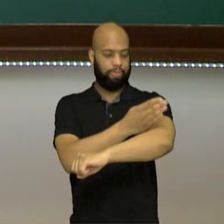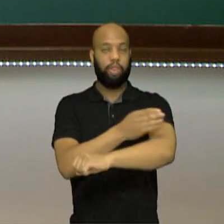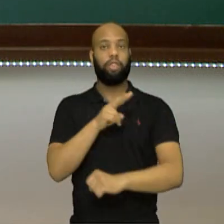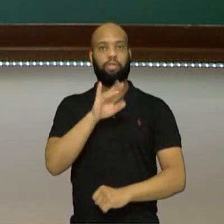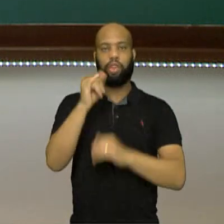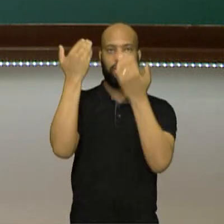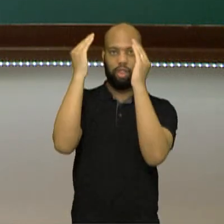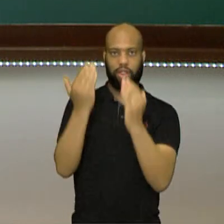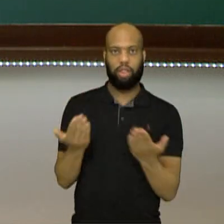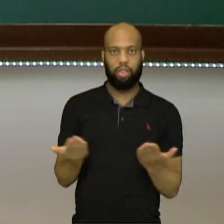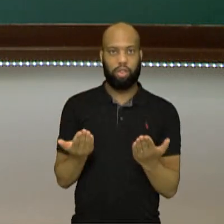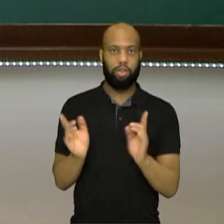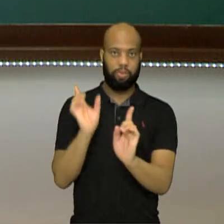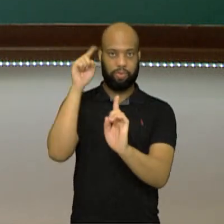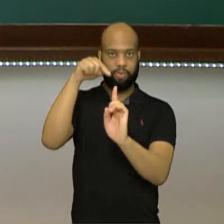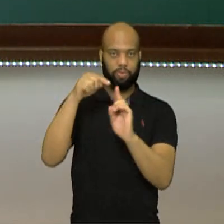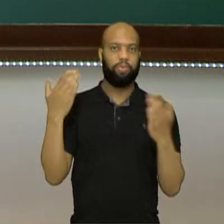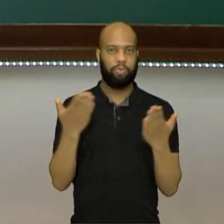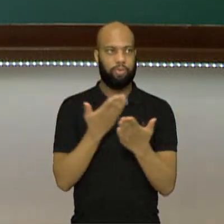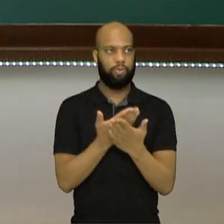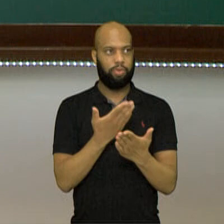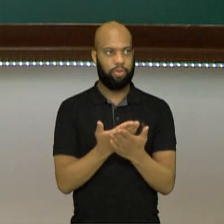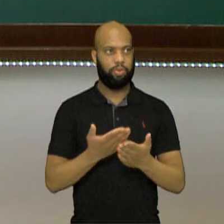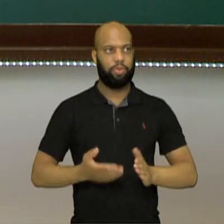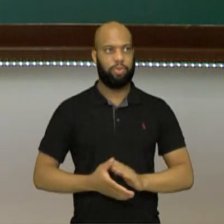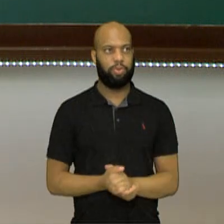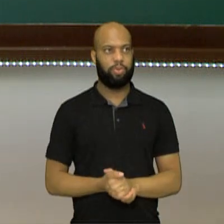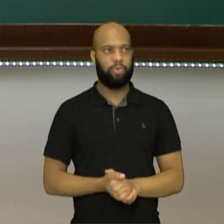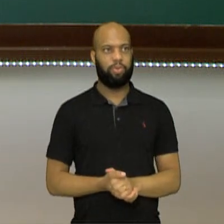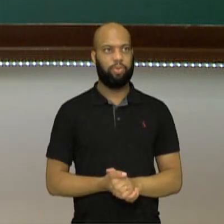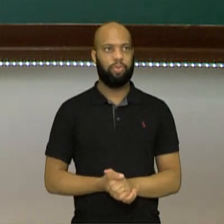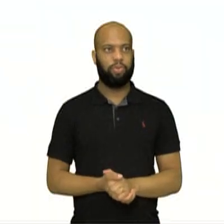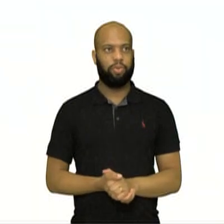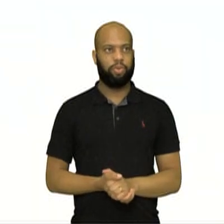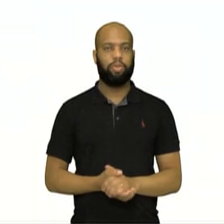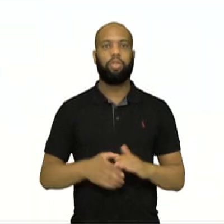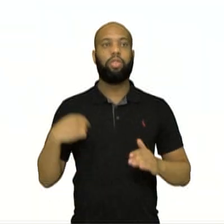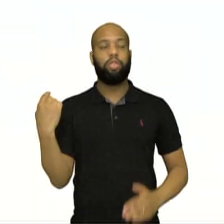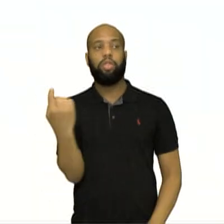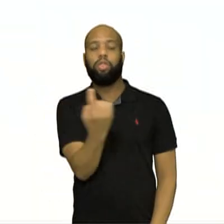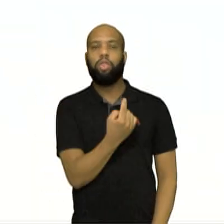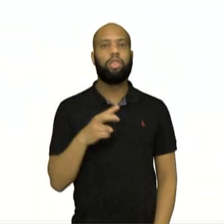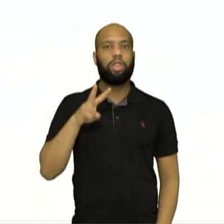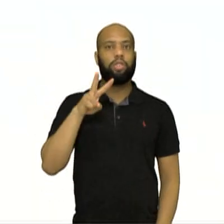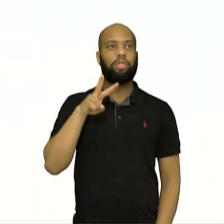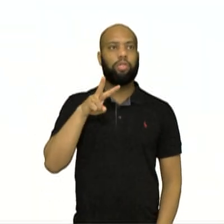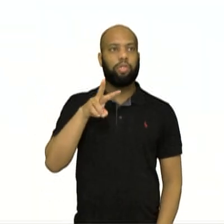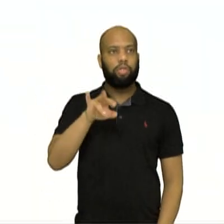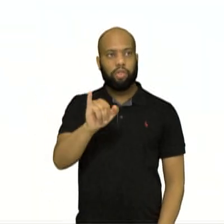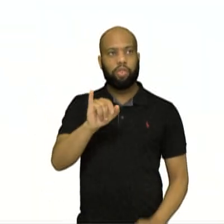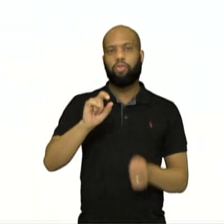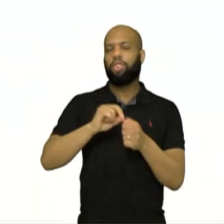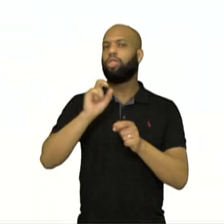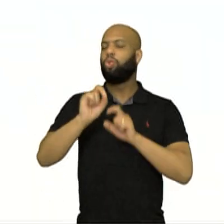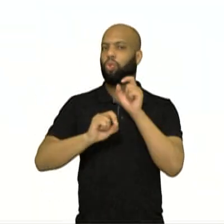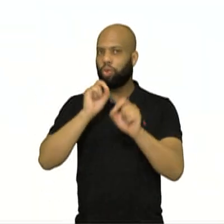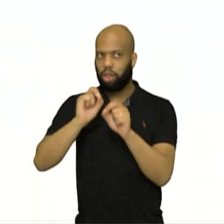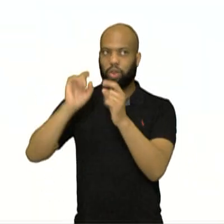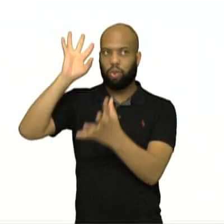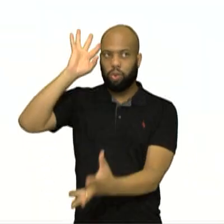aqui os objetivos dessa nossa aula de hoje, tá bom? Então, quais são os nossos objetivos desta